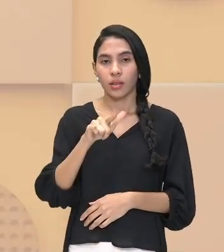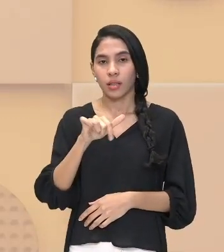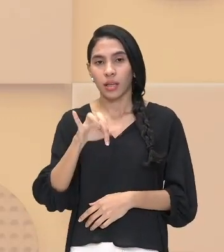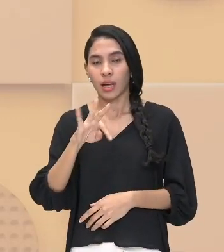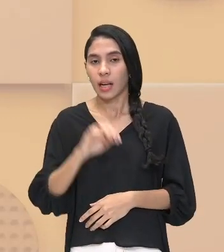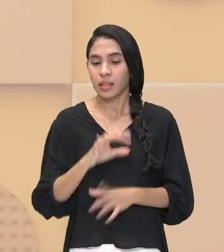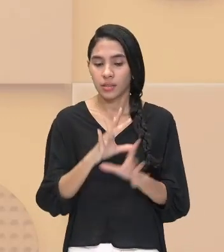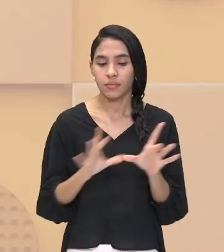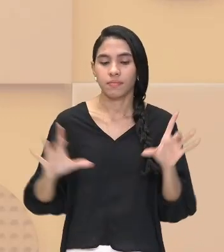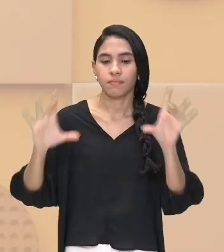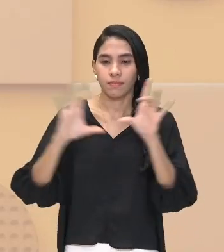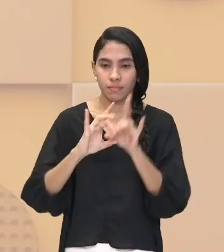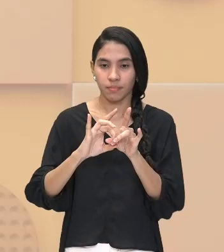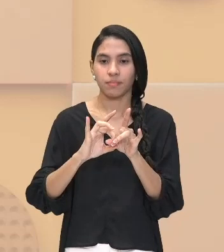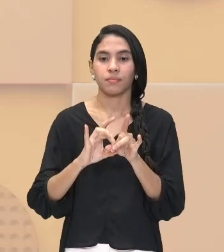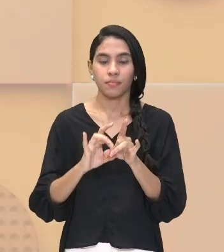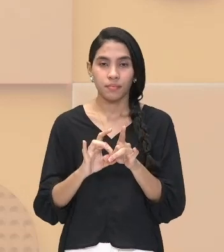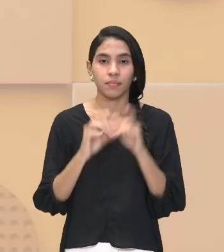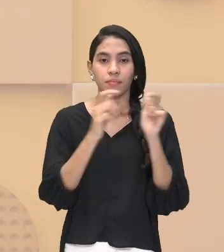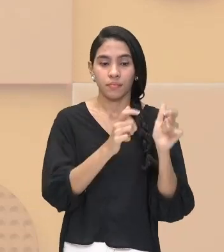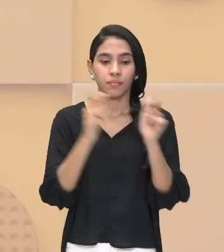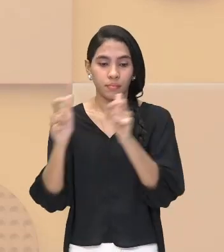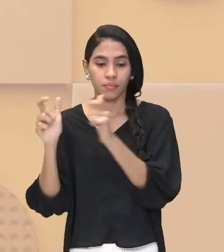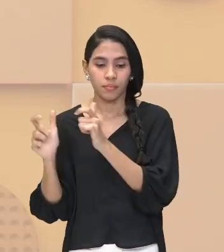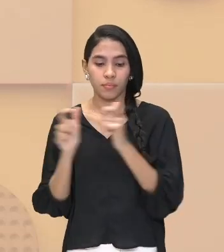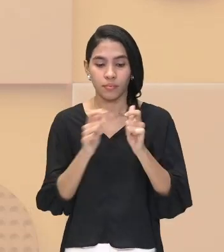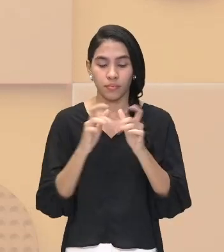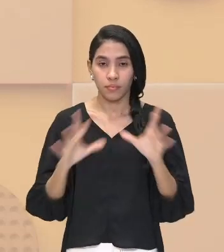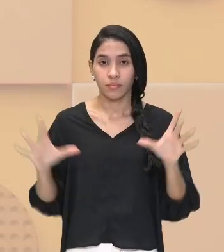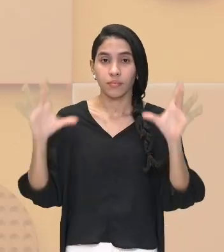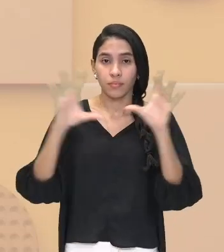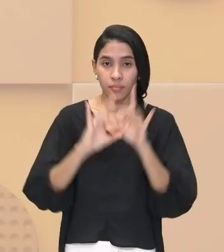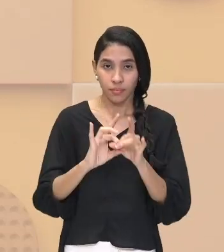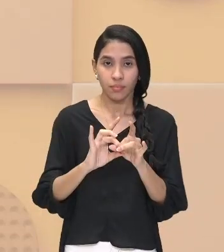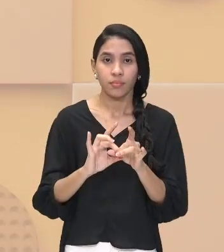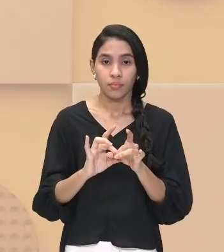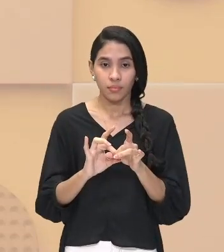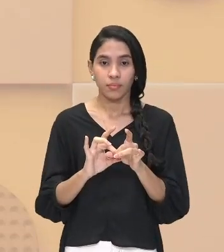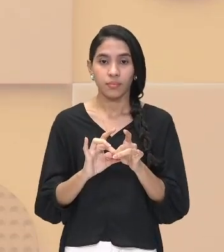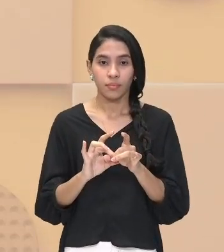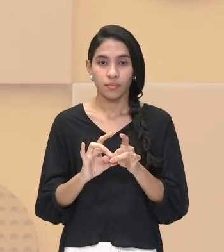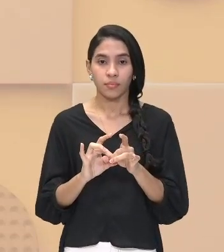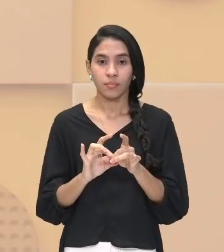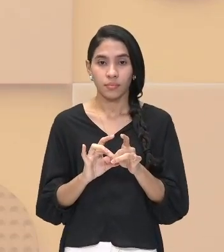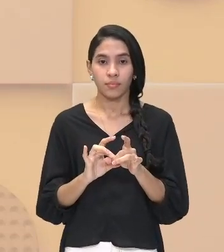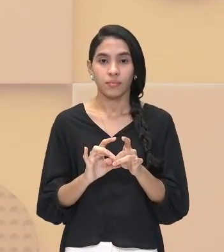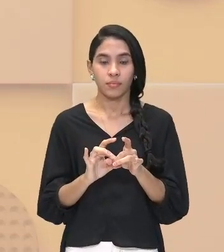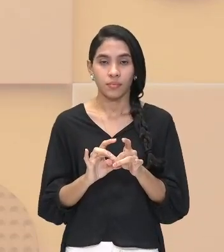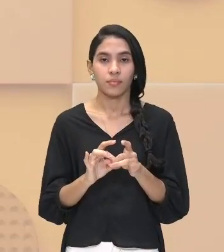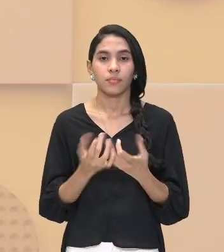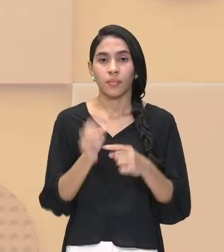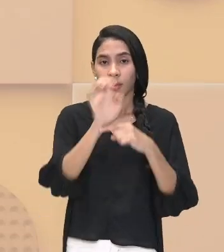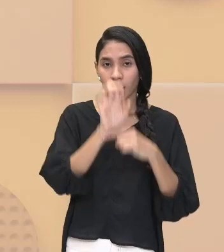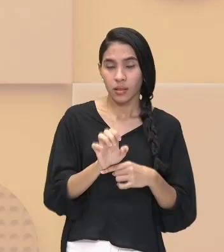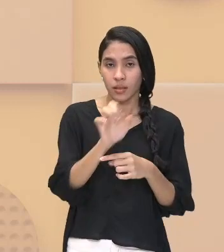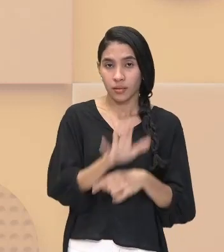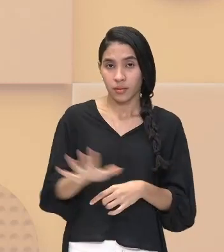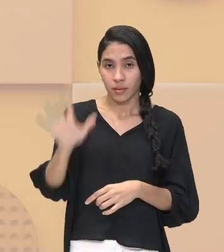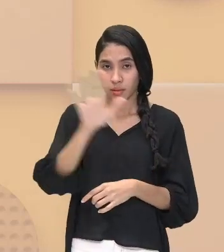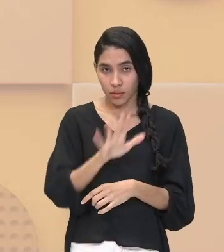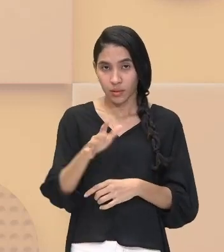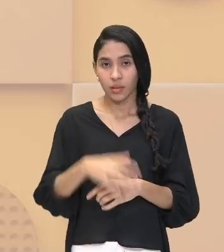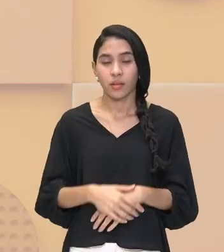vai unificar territórios, vai configurar aí, a unificação do Estado Nacional